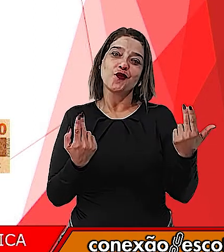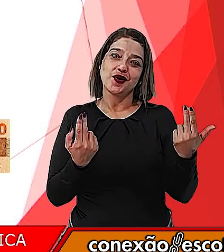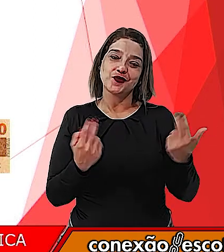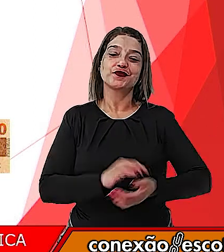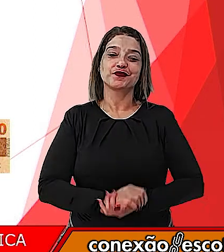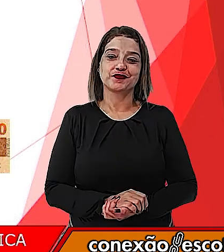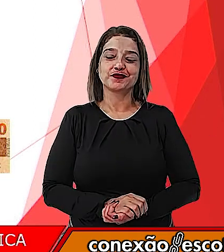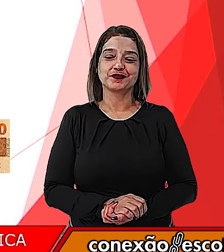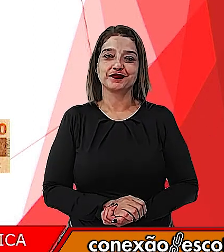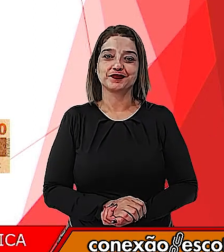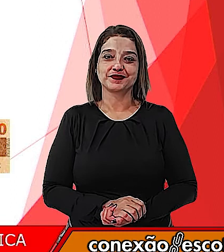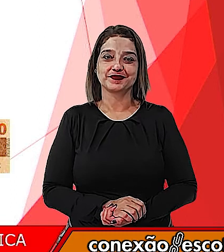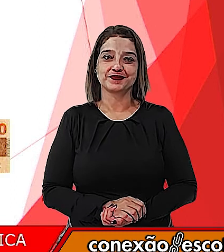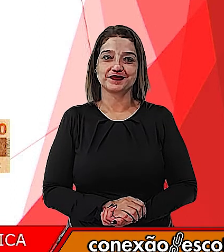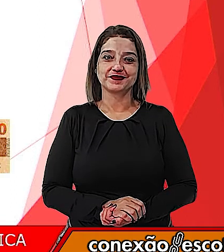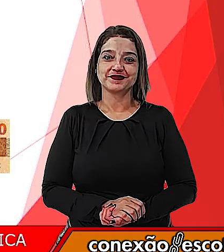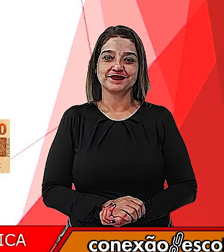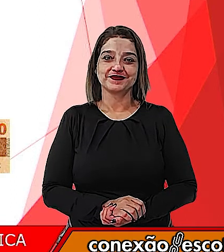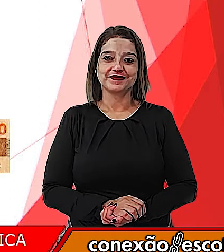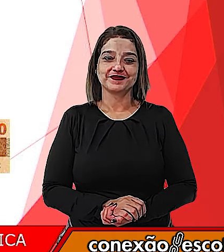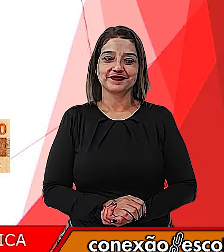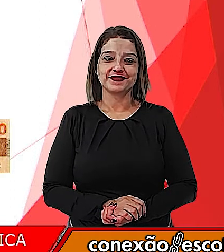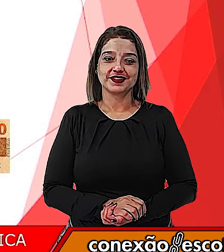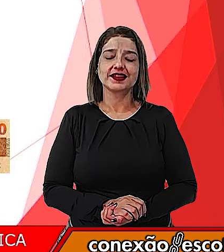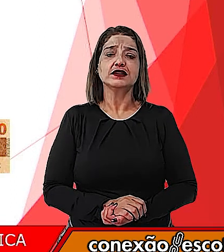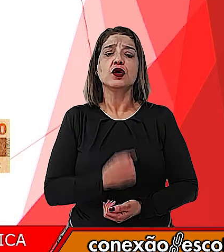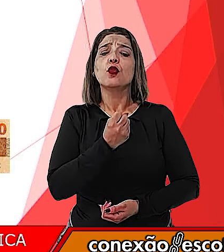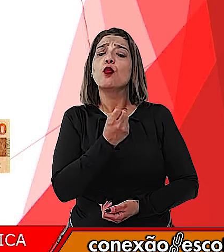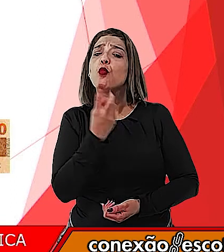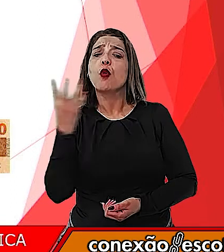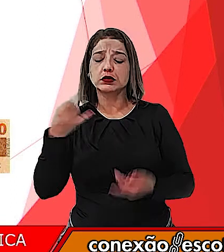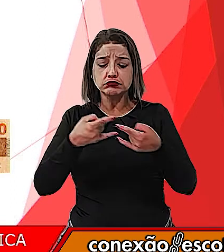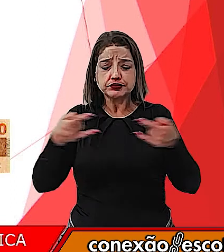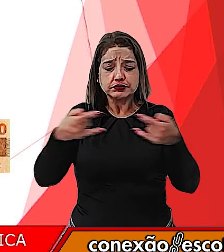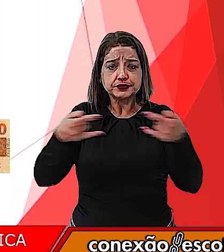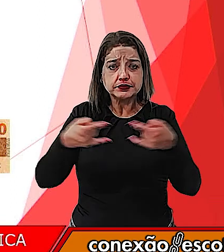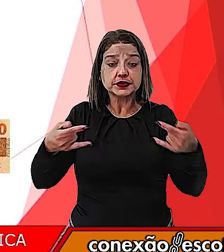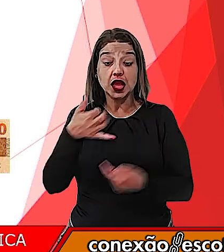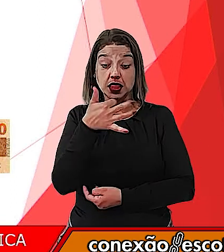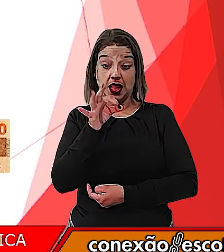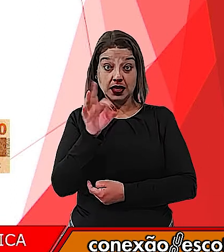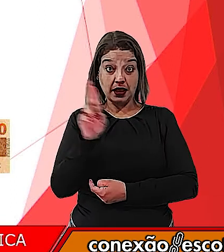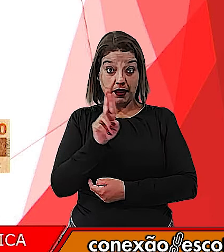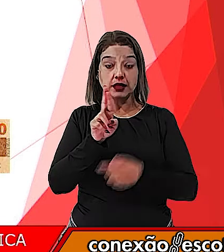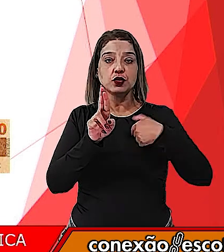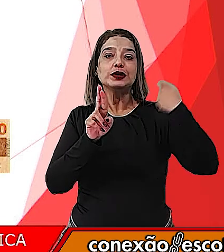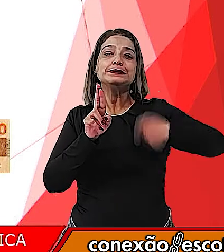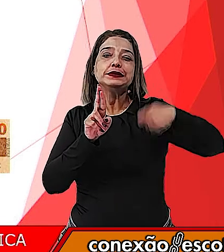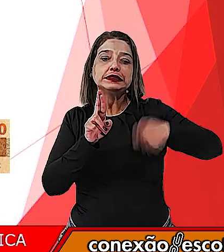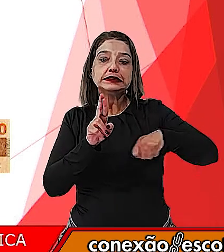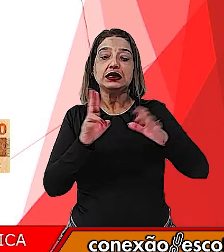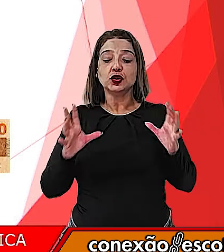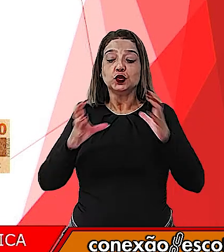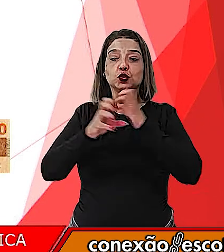coisa que uma nota de R$ 10. Quantas cédulas de R$ 10 são